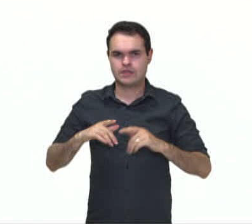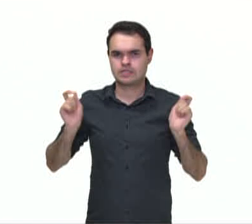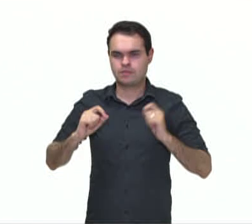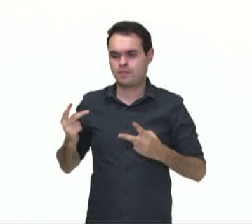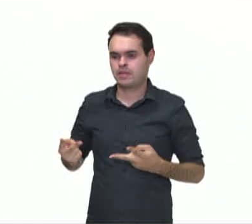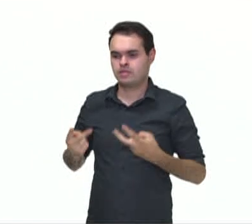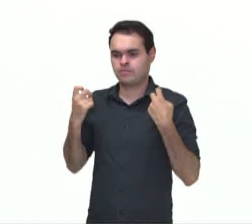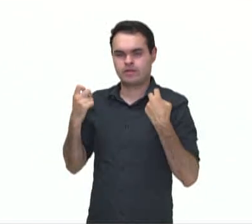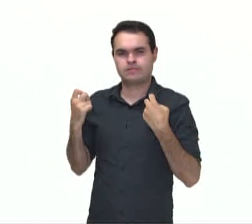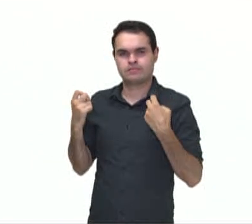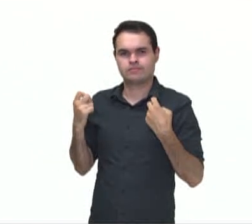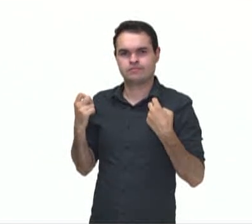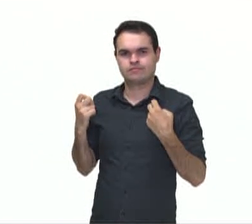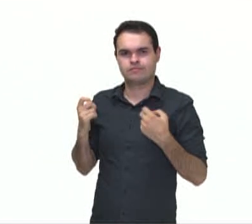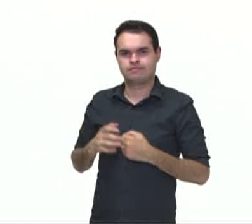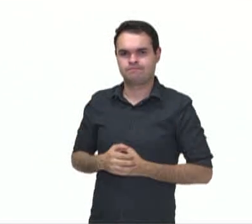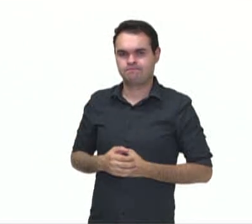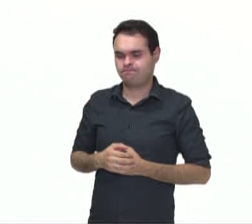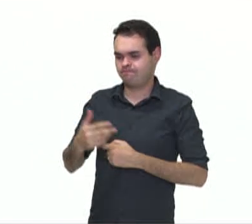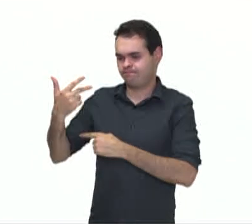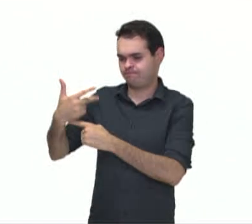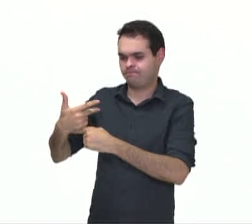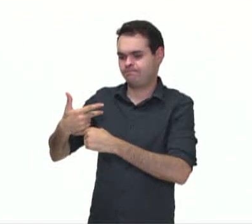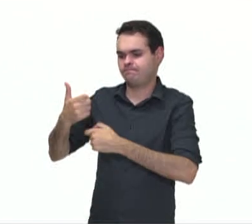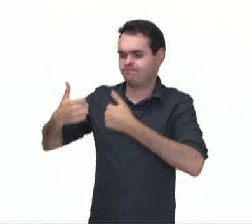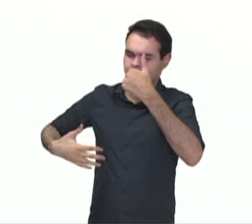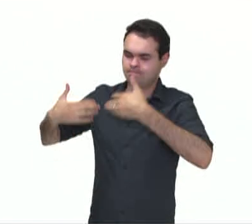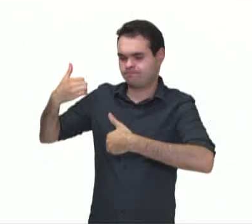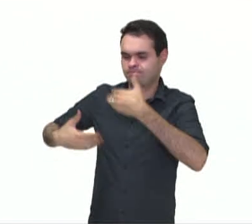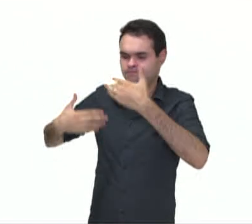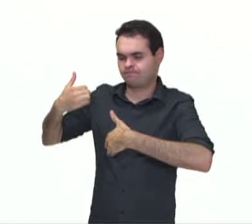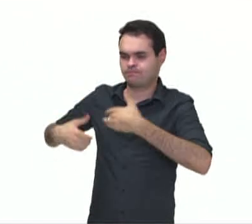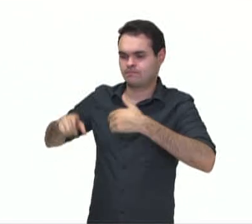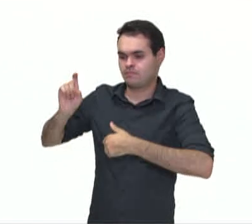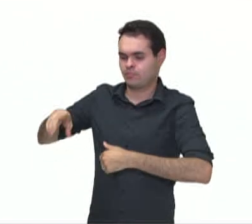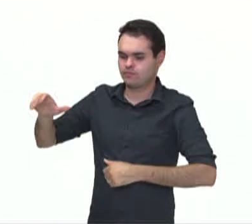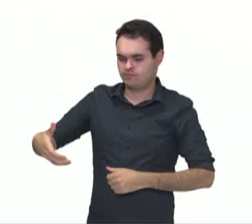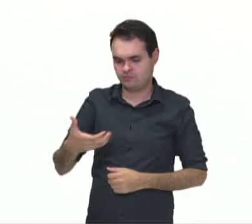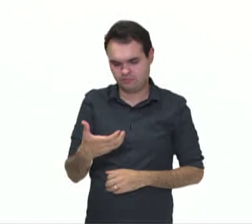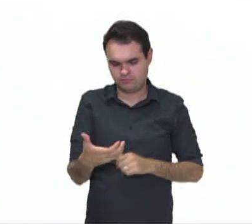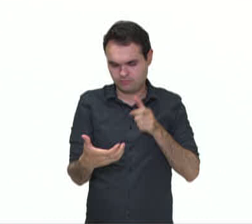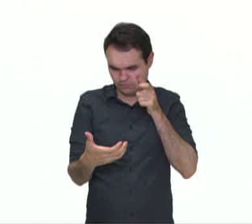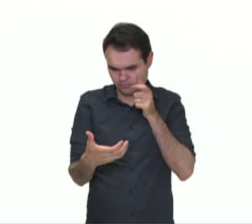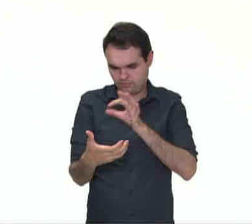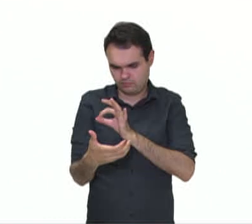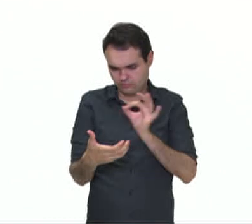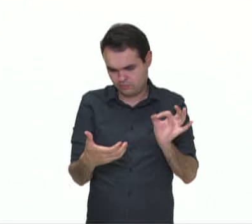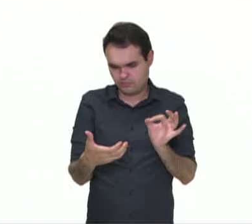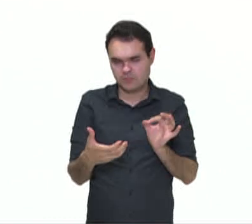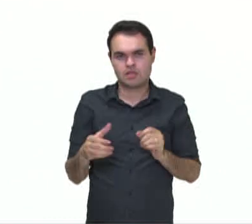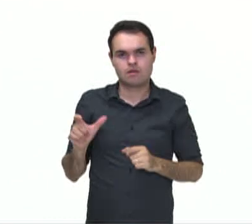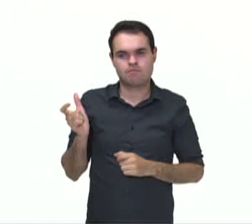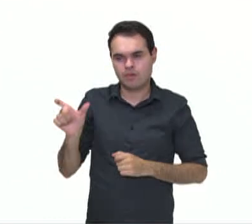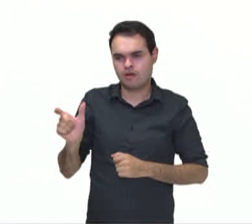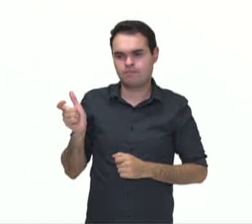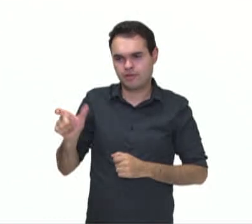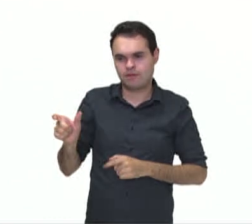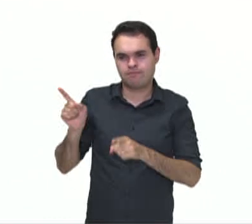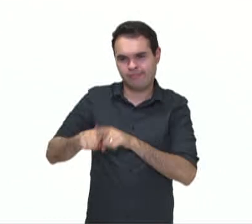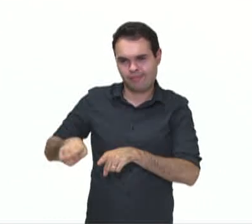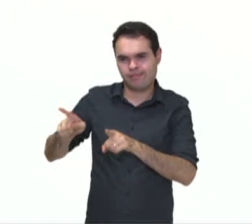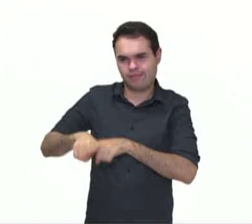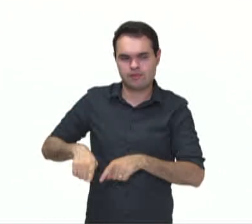no celular. Depois de ouvir, note quais termos você mais repete e trabalhe os sinônimos.